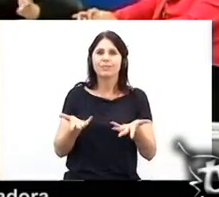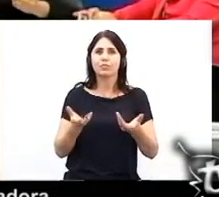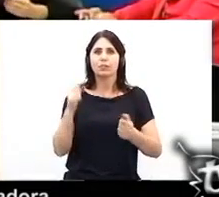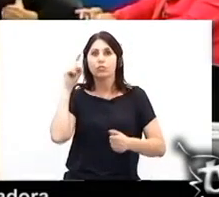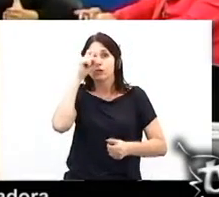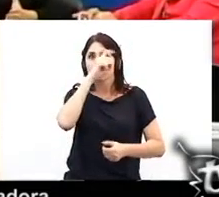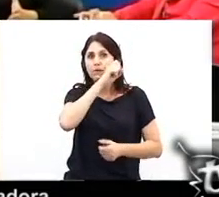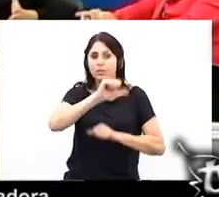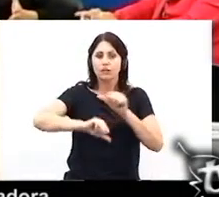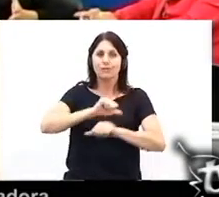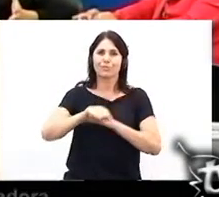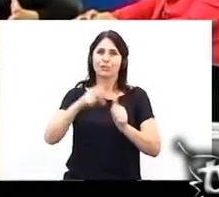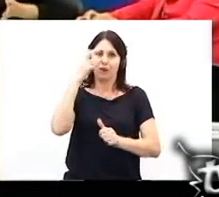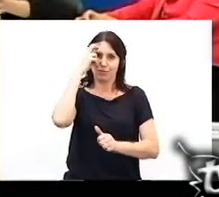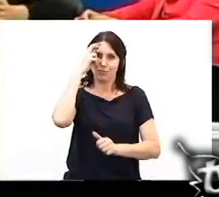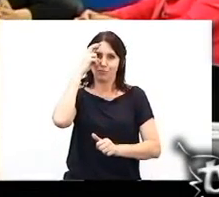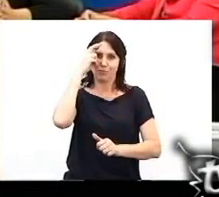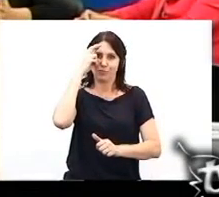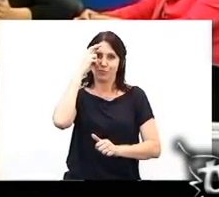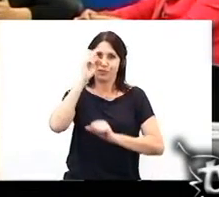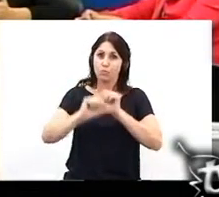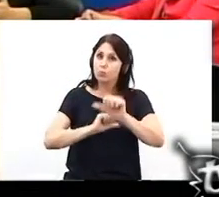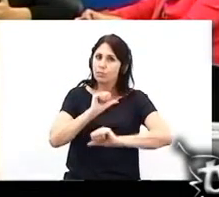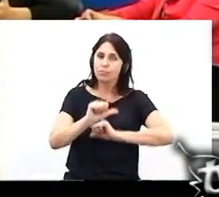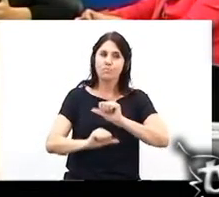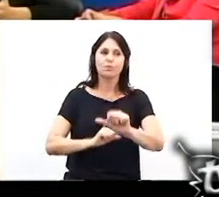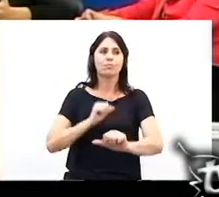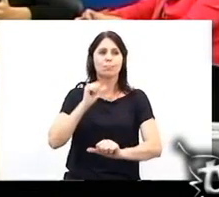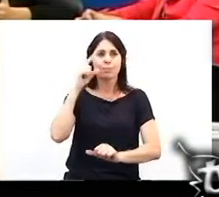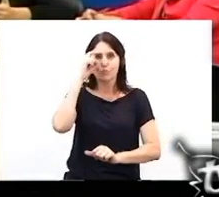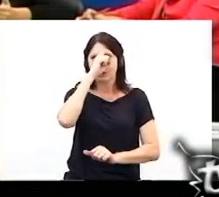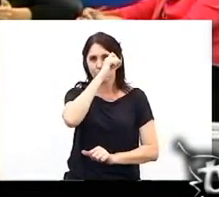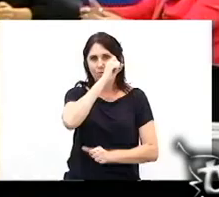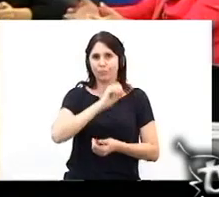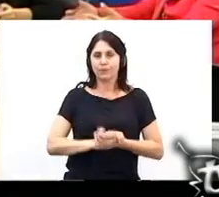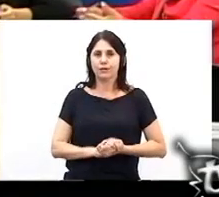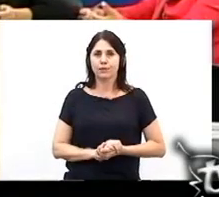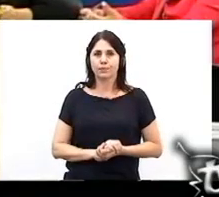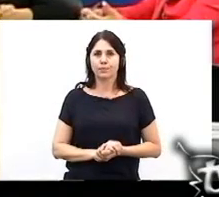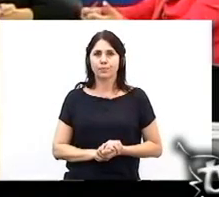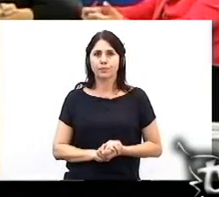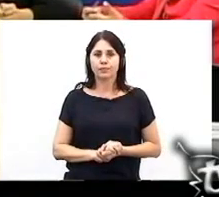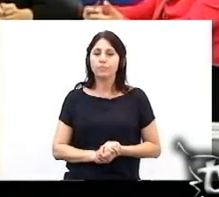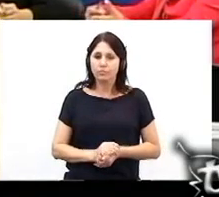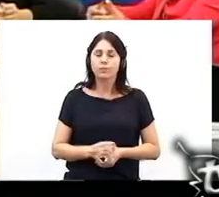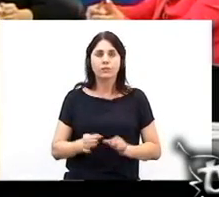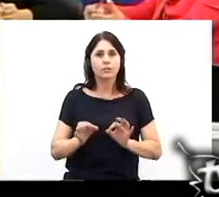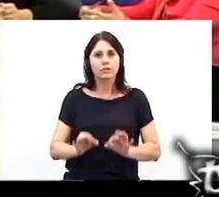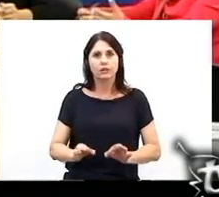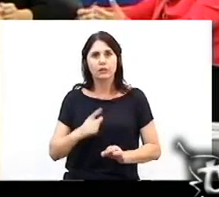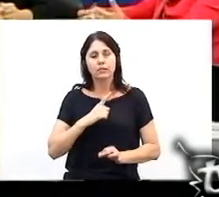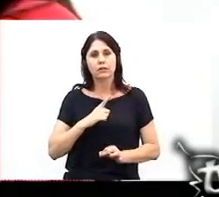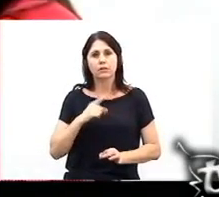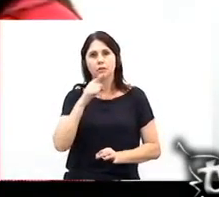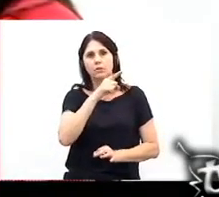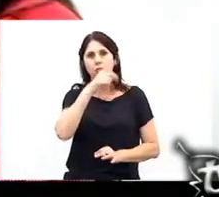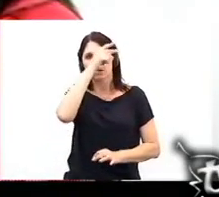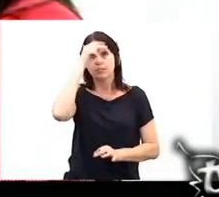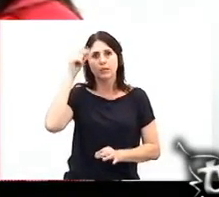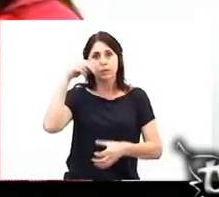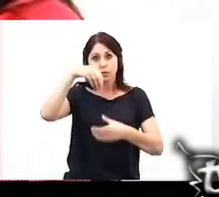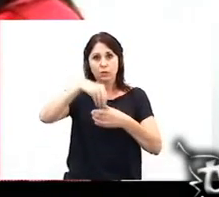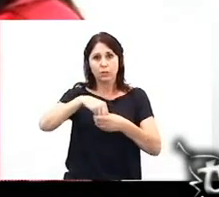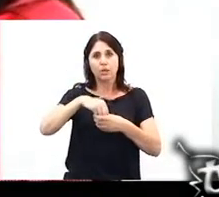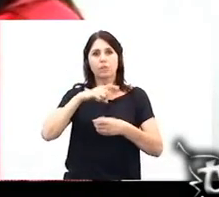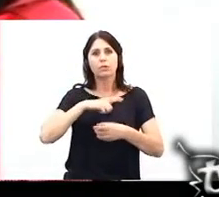feitas em relação às crianças, né, para que elas também já venham com esse espírito um pouco diferente de nós adultos, que muitas